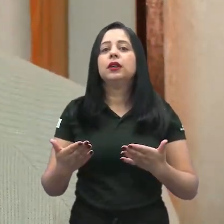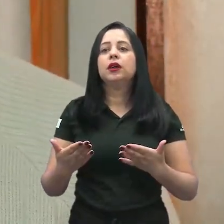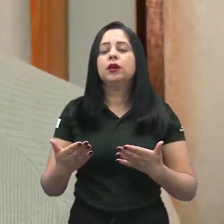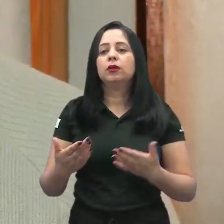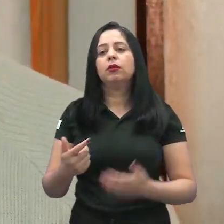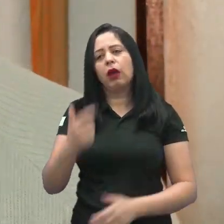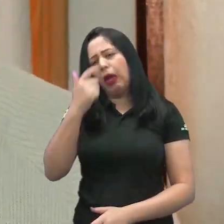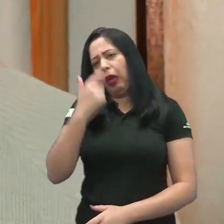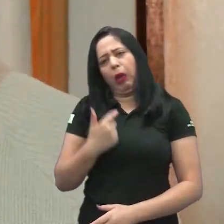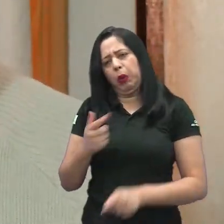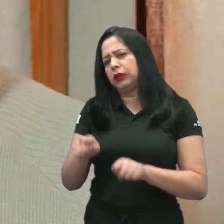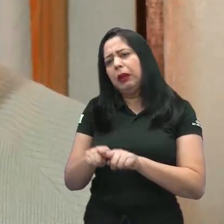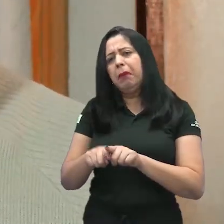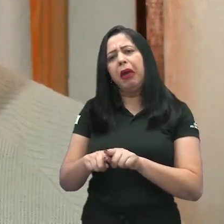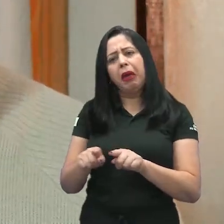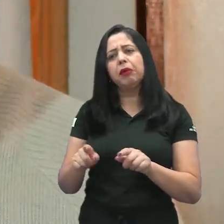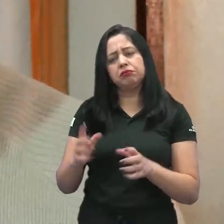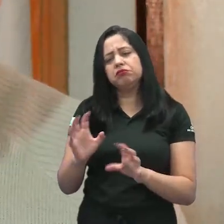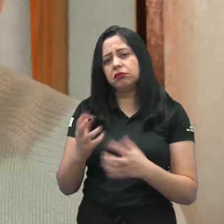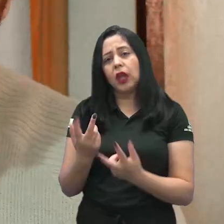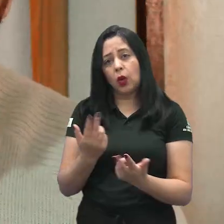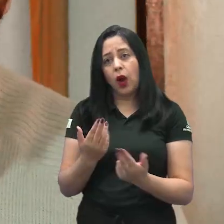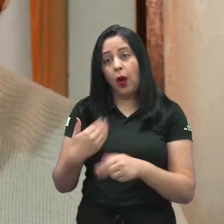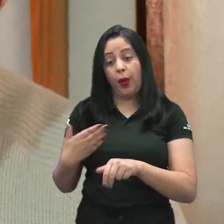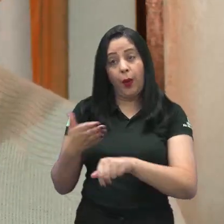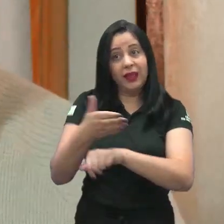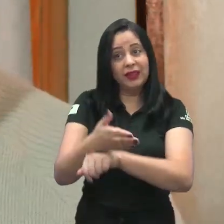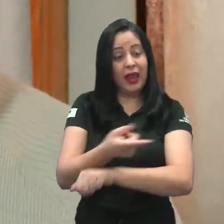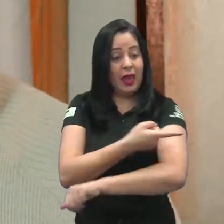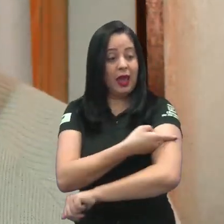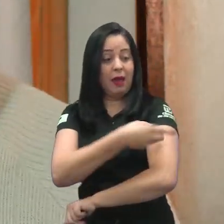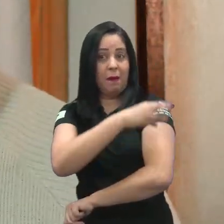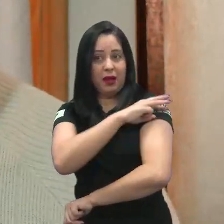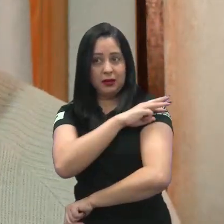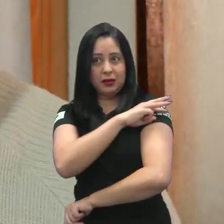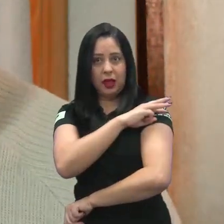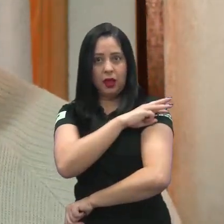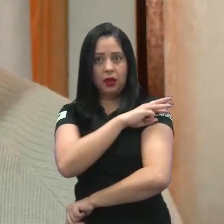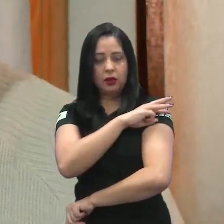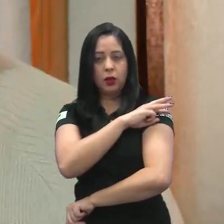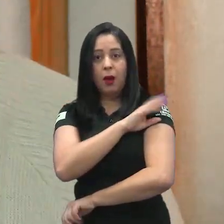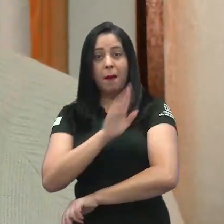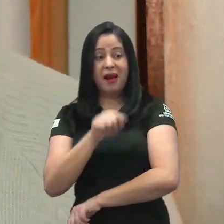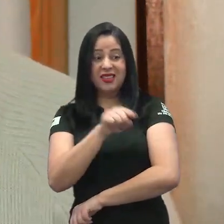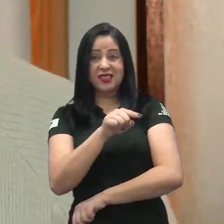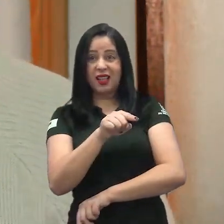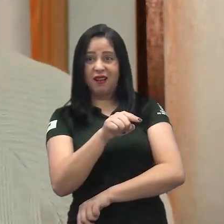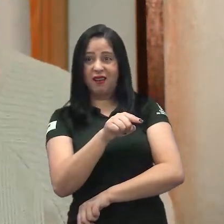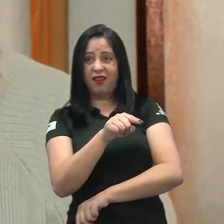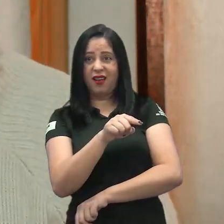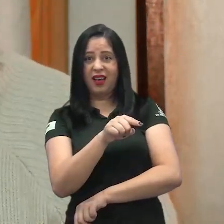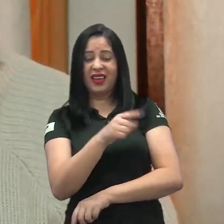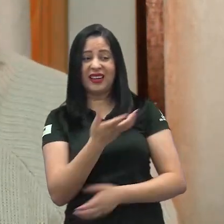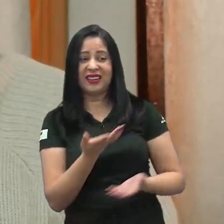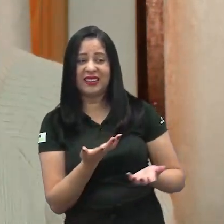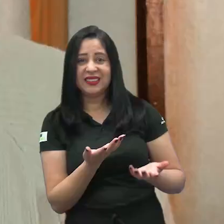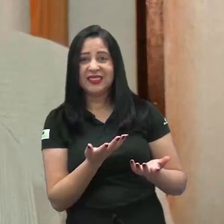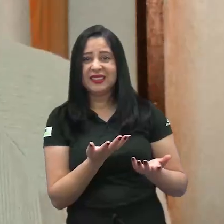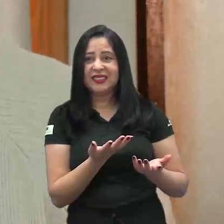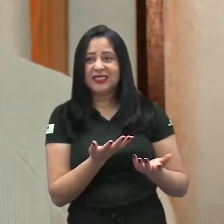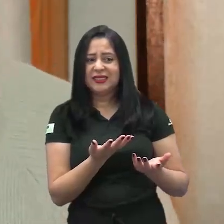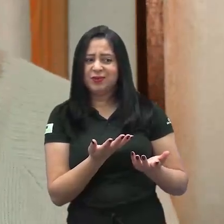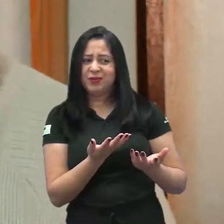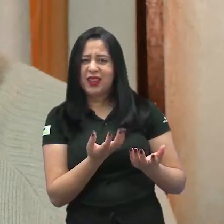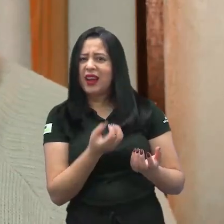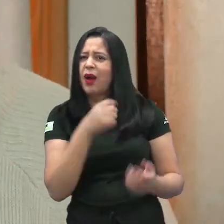foi diferente, né? Eu entrei no ensino médio e logo me deparei com um ambiente um pouquinho, como que eu posso dizer, não